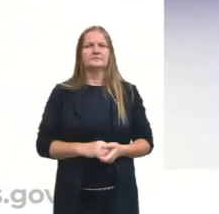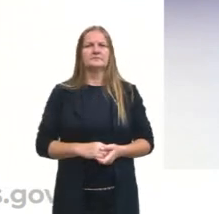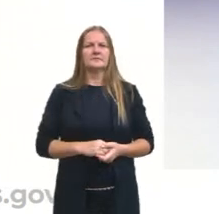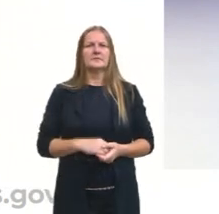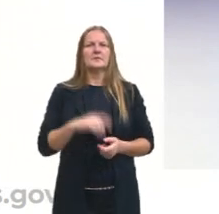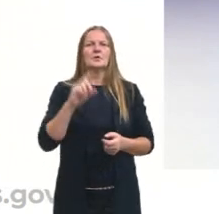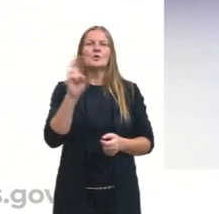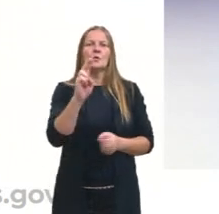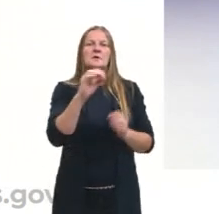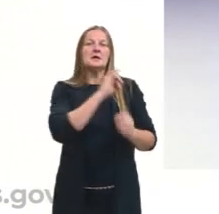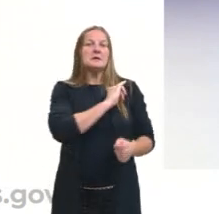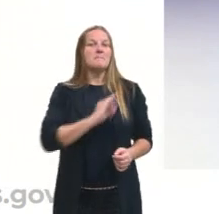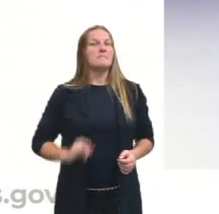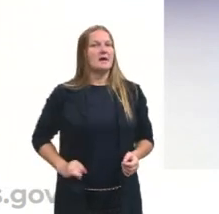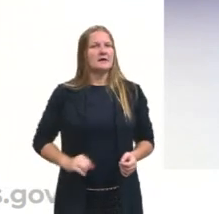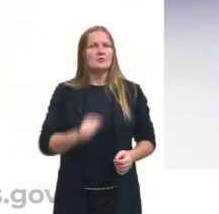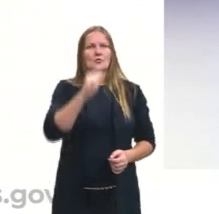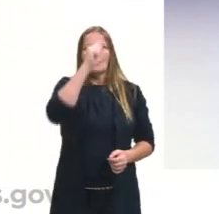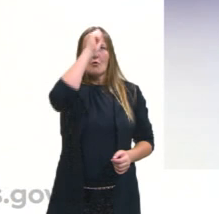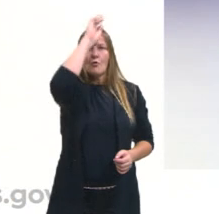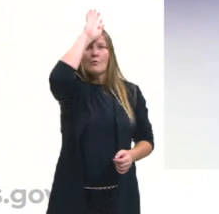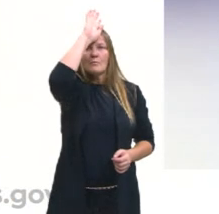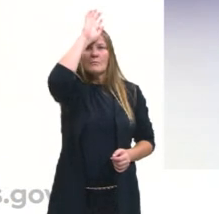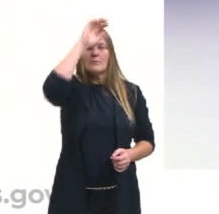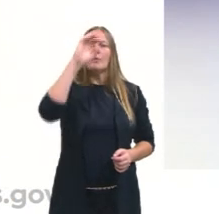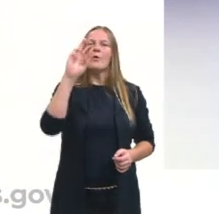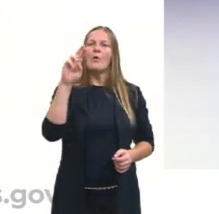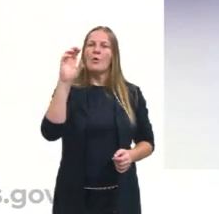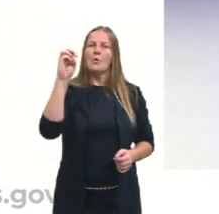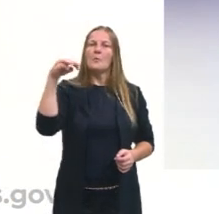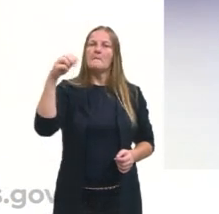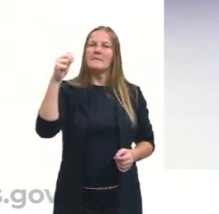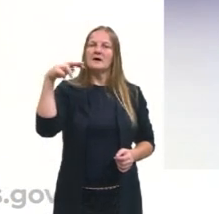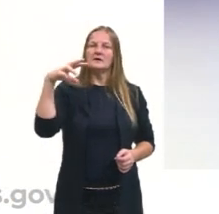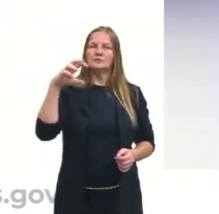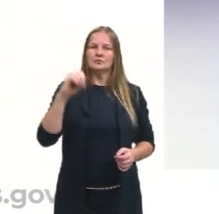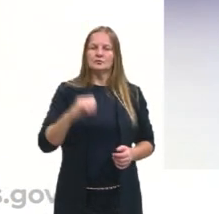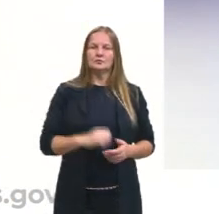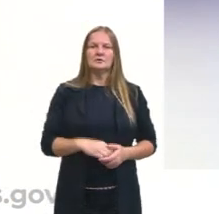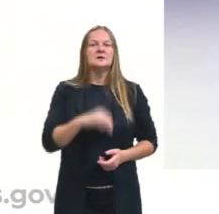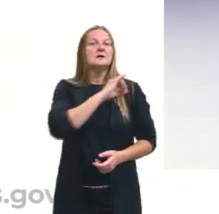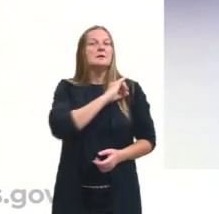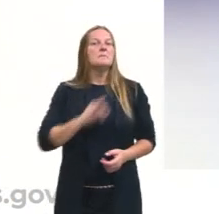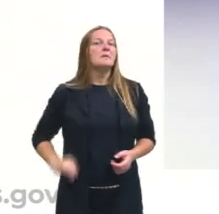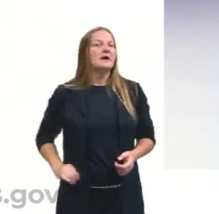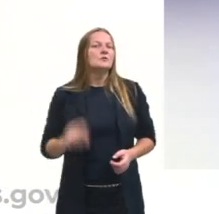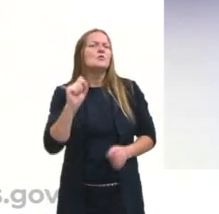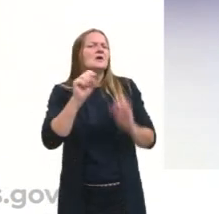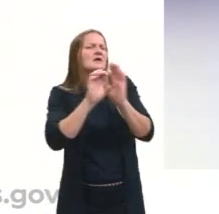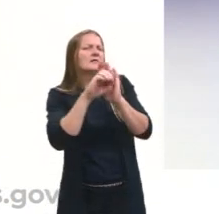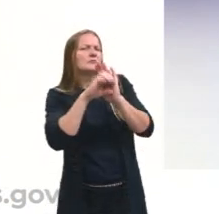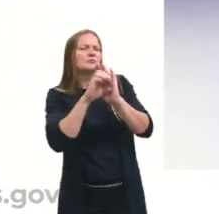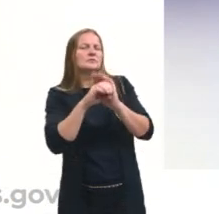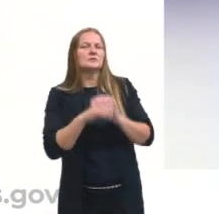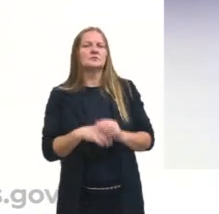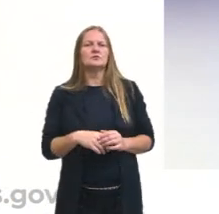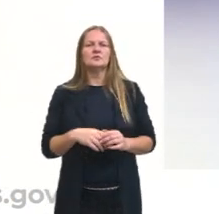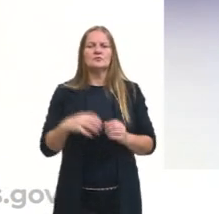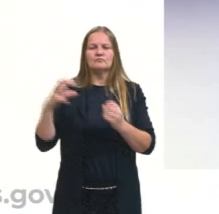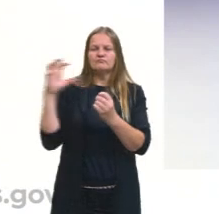Romano que quer dizer isso é o que que é um império o império geralmente a quando um estado Conquista